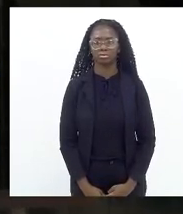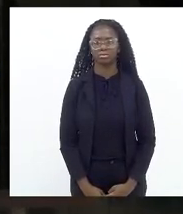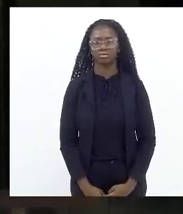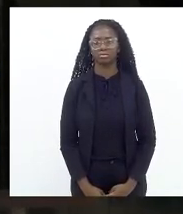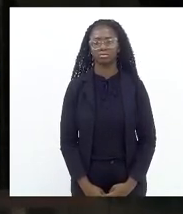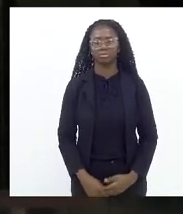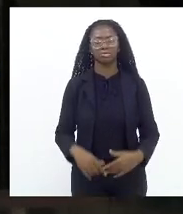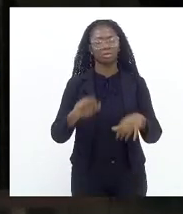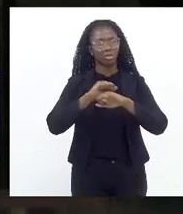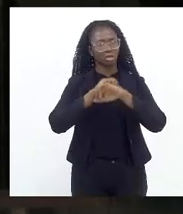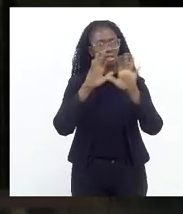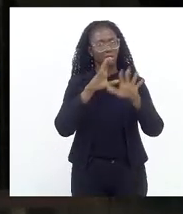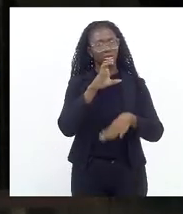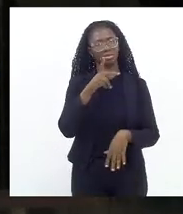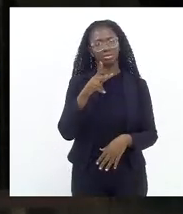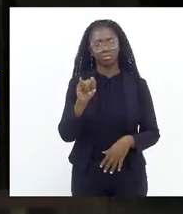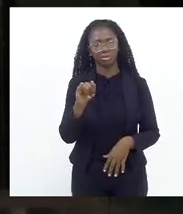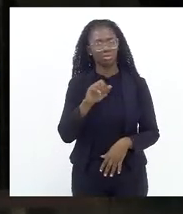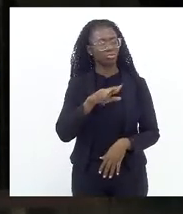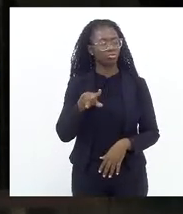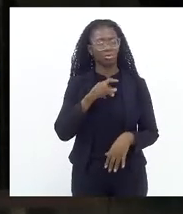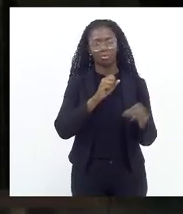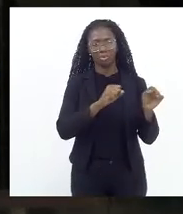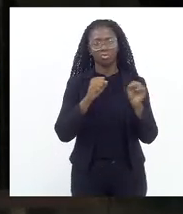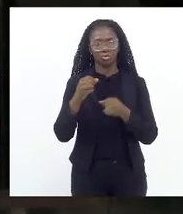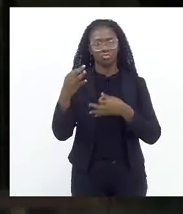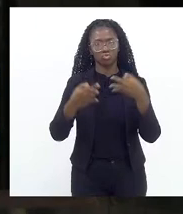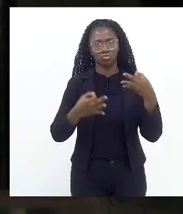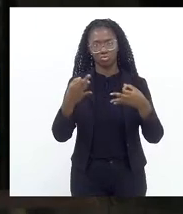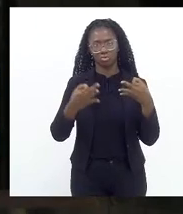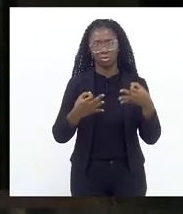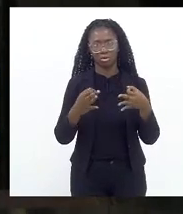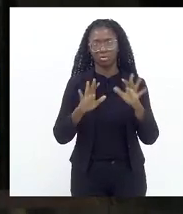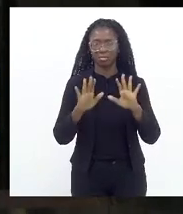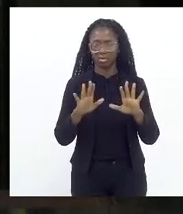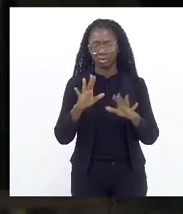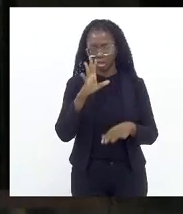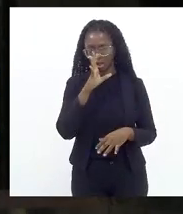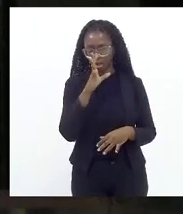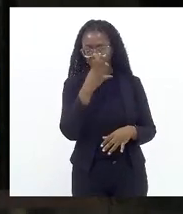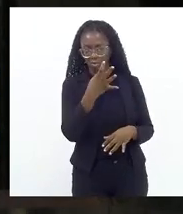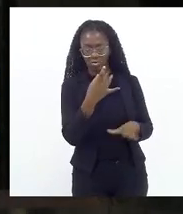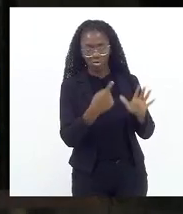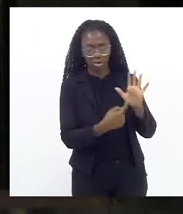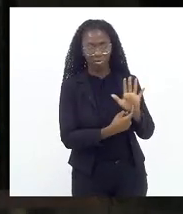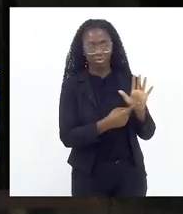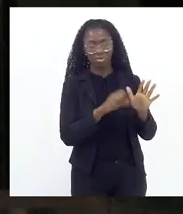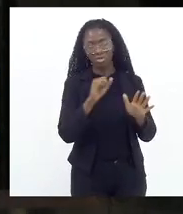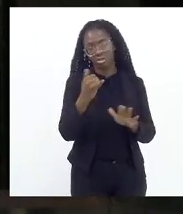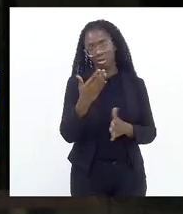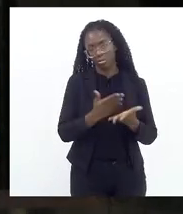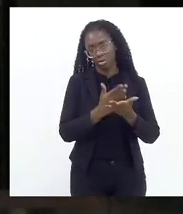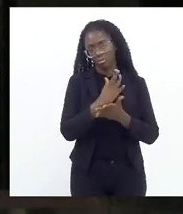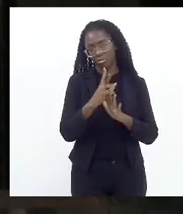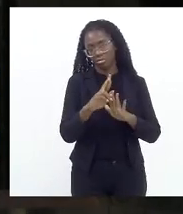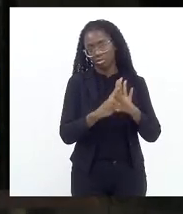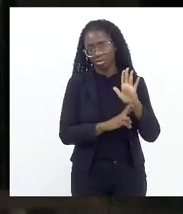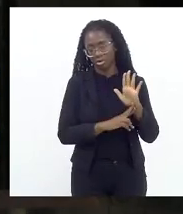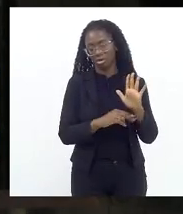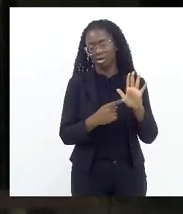Evidentemente que a CPI não é o Poder Judiciário, não é? E do indiciamento, caso o relatório seja aprovado nesses termos,